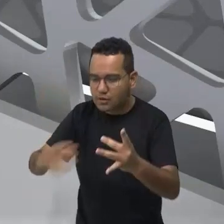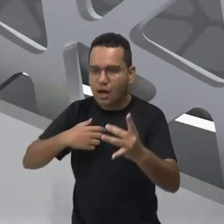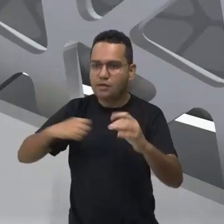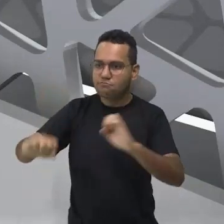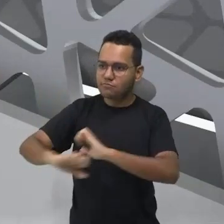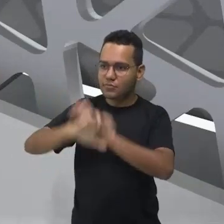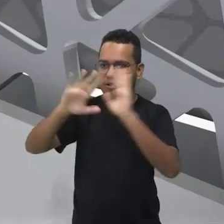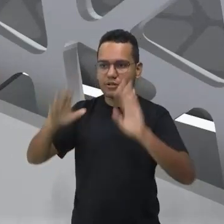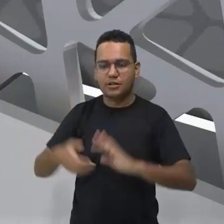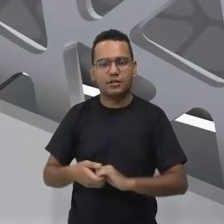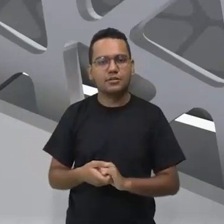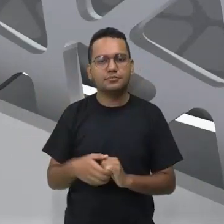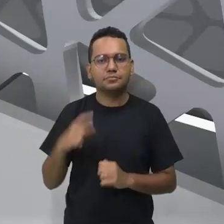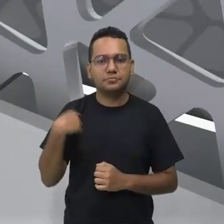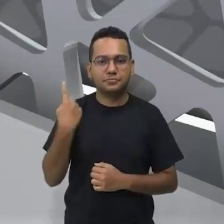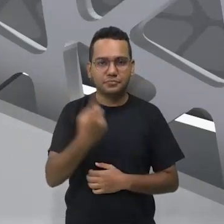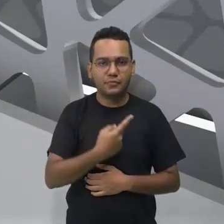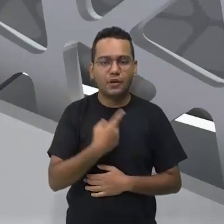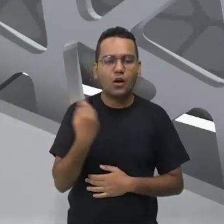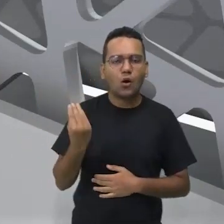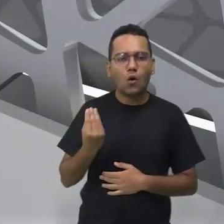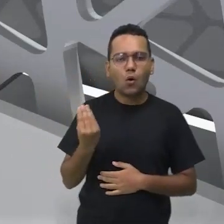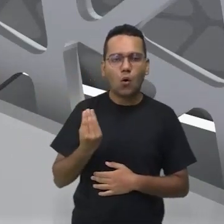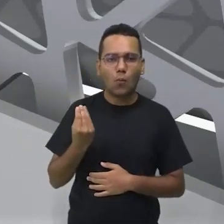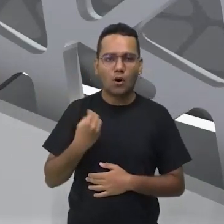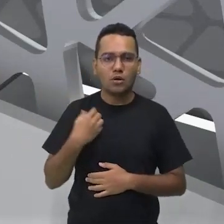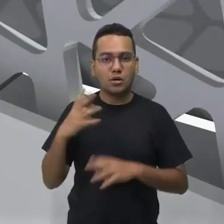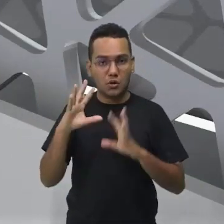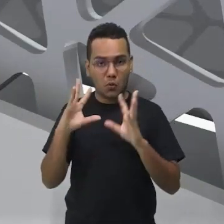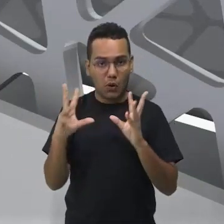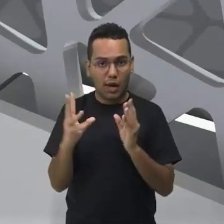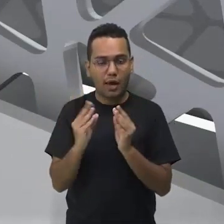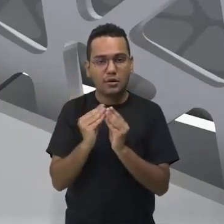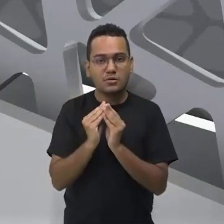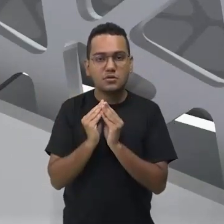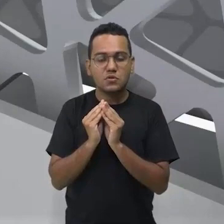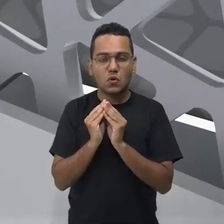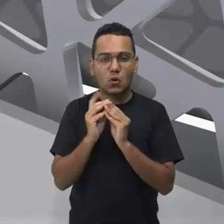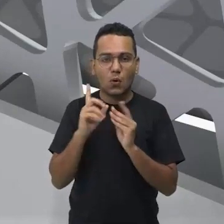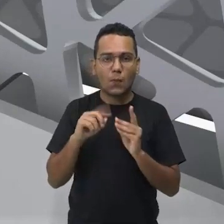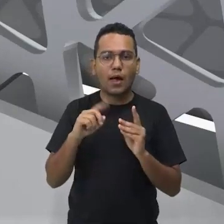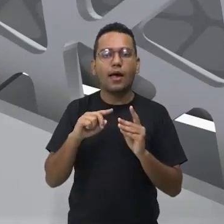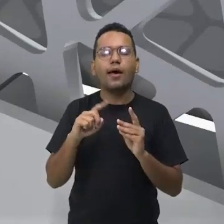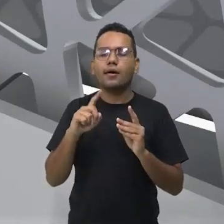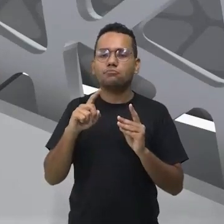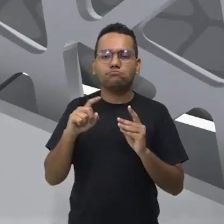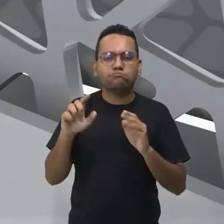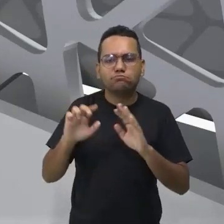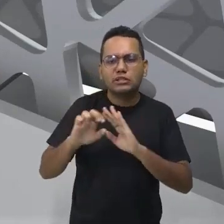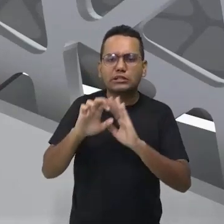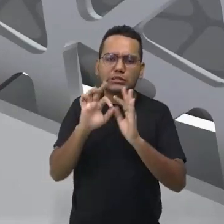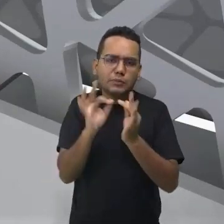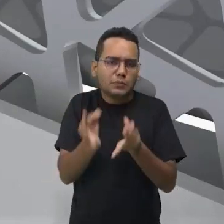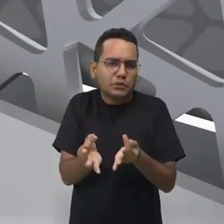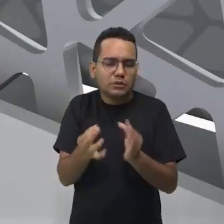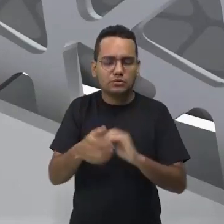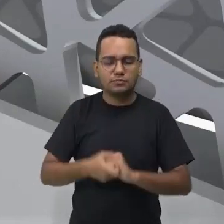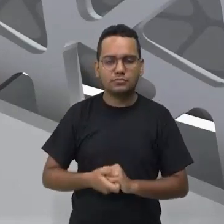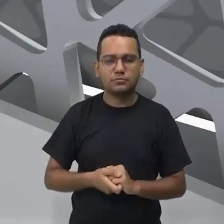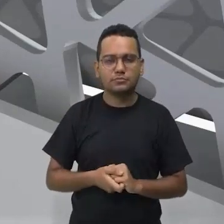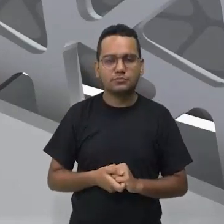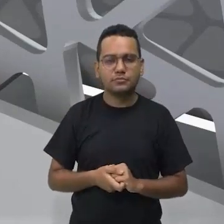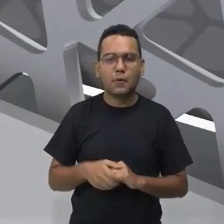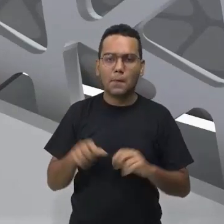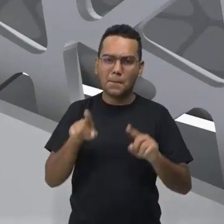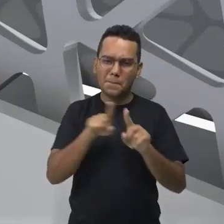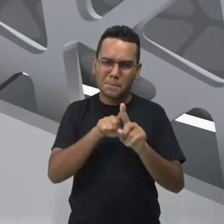no primeiro momento da aula. Então, observem que o nosso resumo, no início da aula, é uma síntese. O texto original, ele